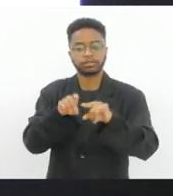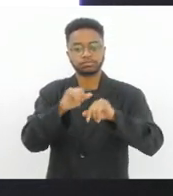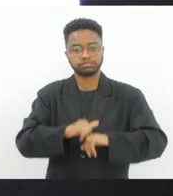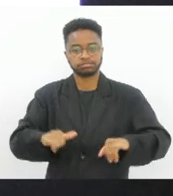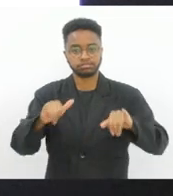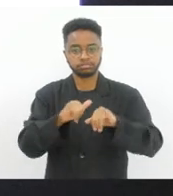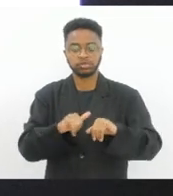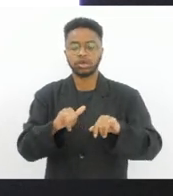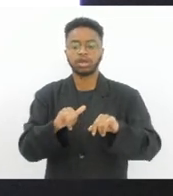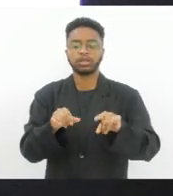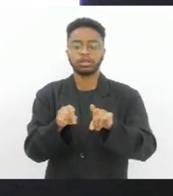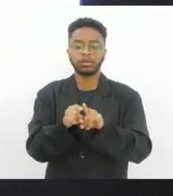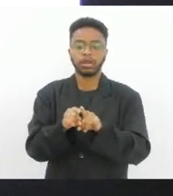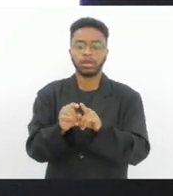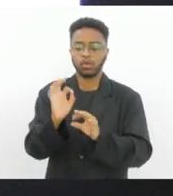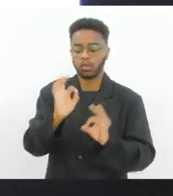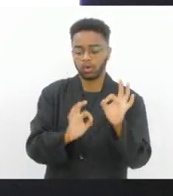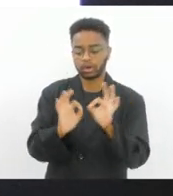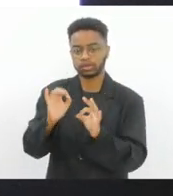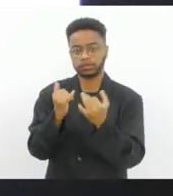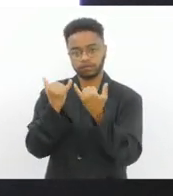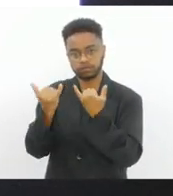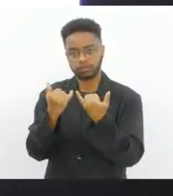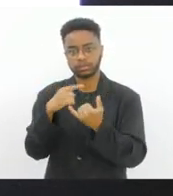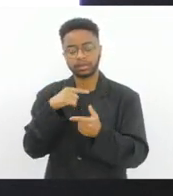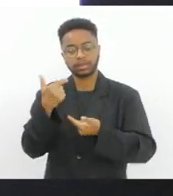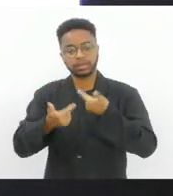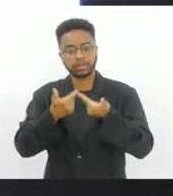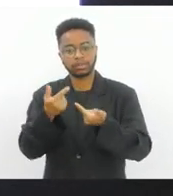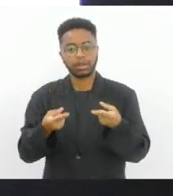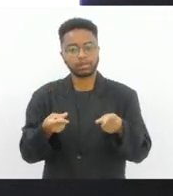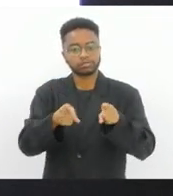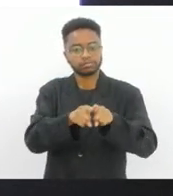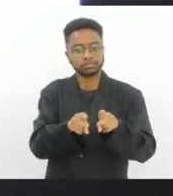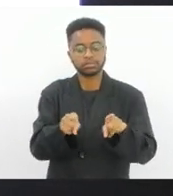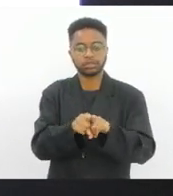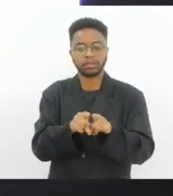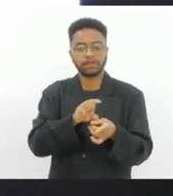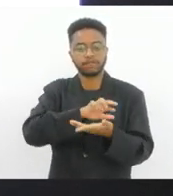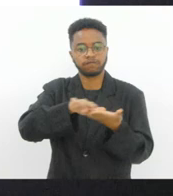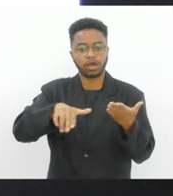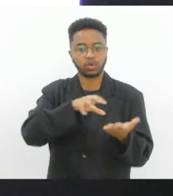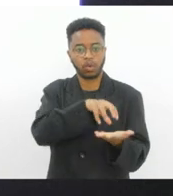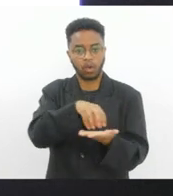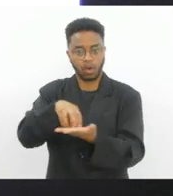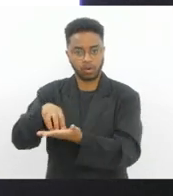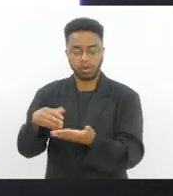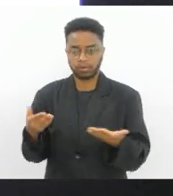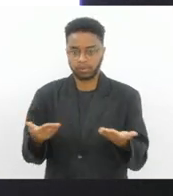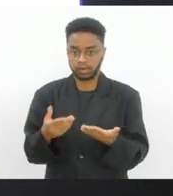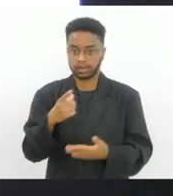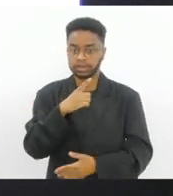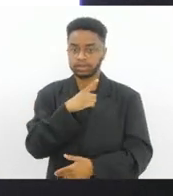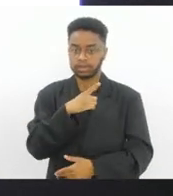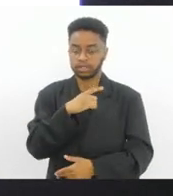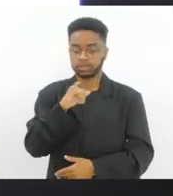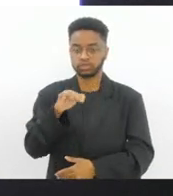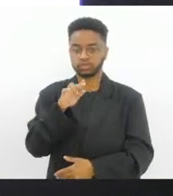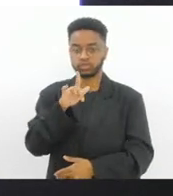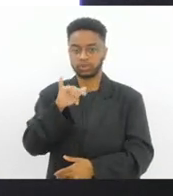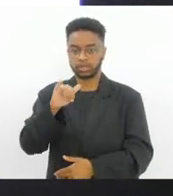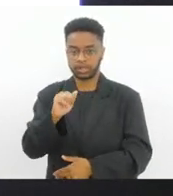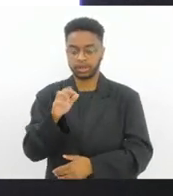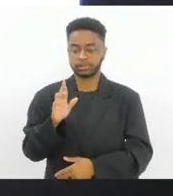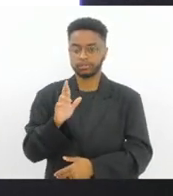e todo o tratamento dos dados, nós temos um trabalho em parceria com diferentes órgãos. Hoje nós temos aqui a Júlia